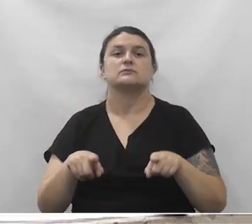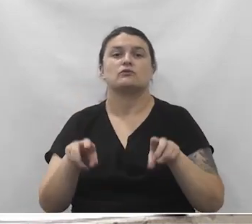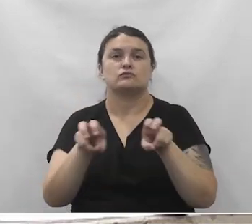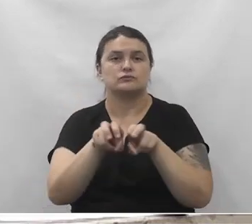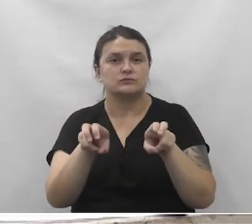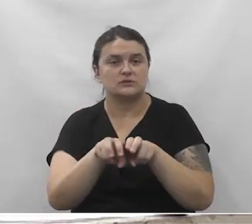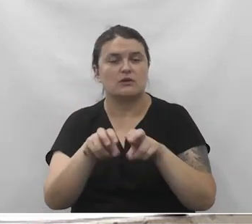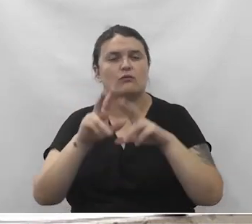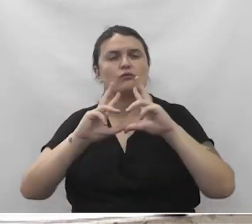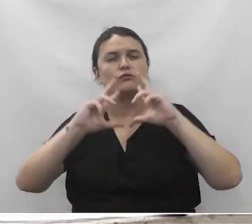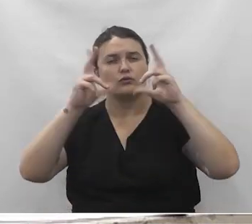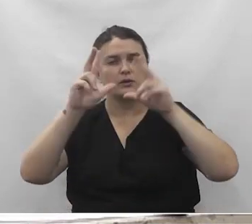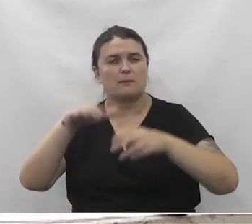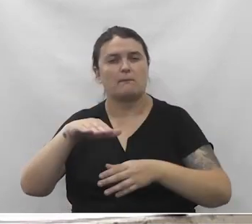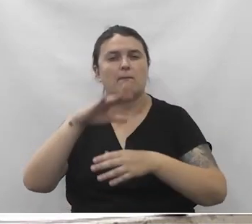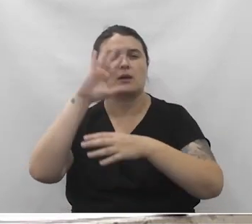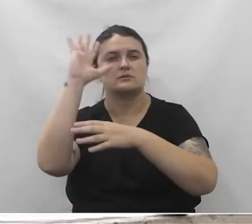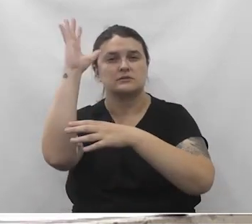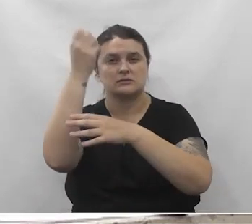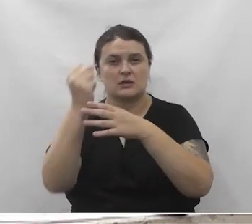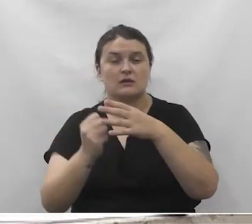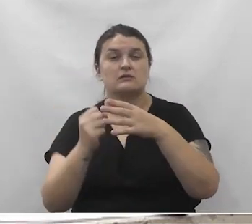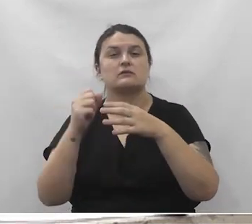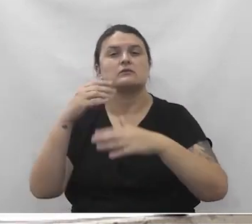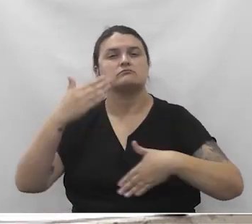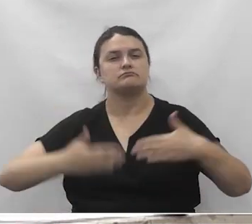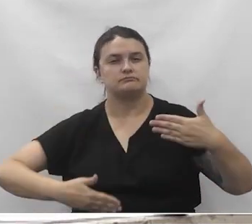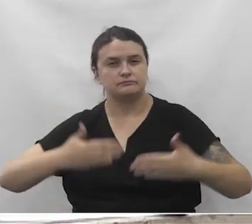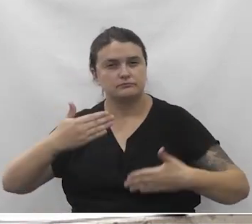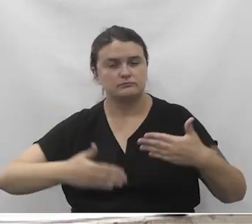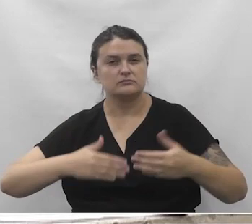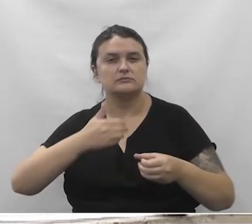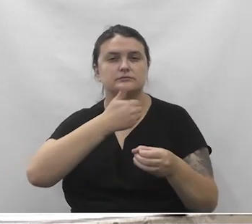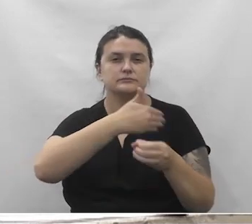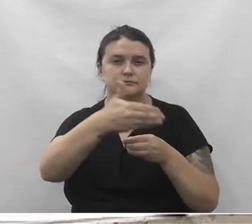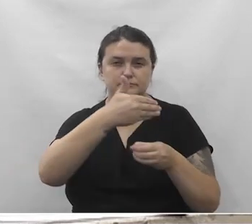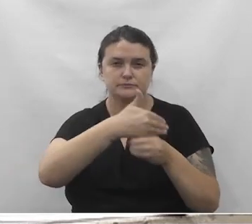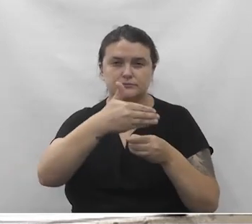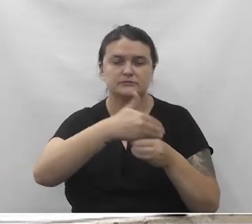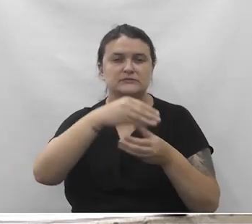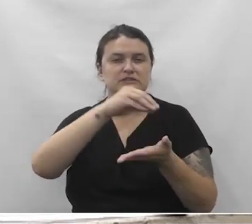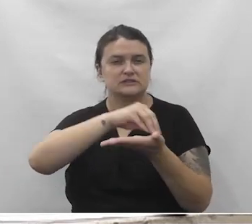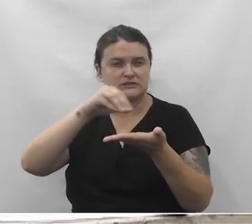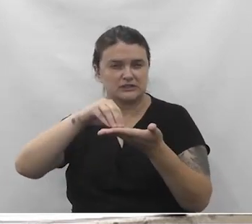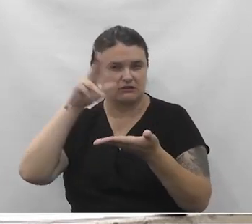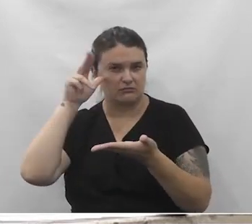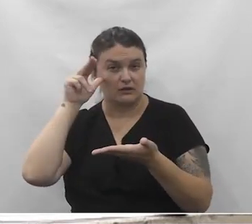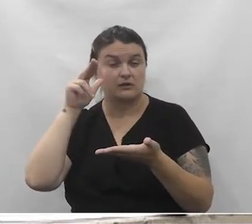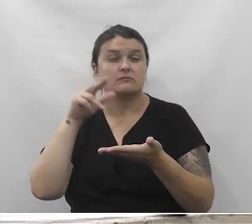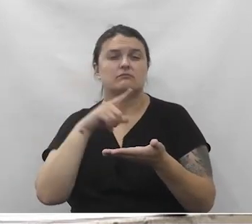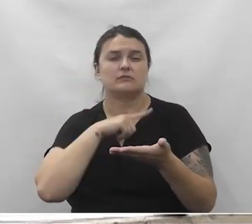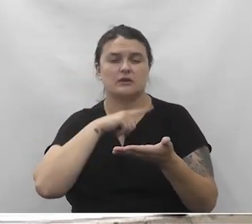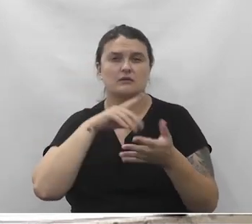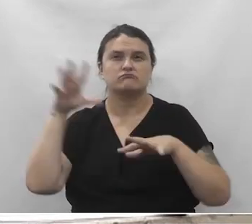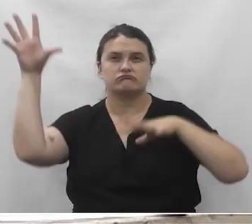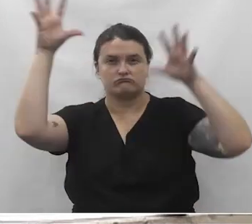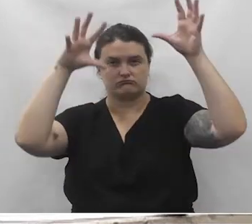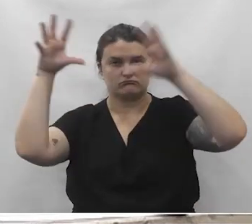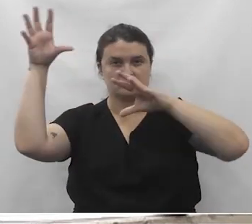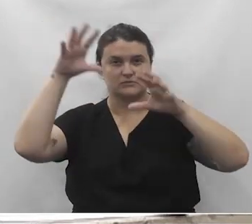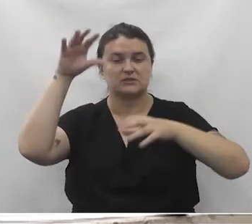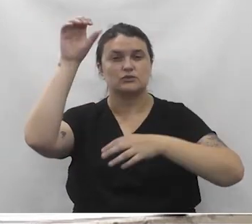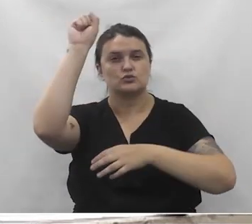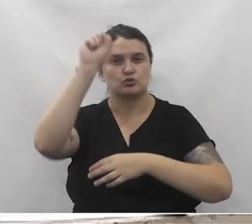de futsal vôlei basquete atletismo tênis de mesa xadrez então toda a região